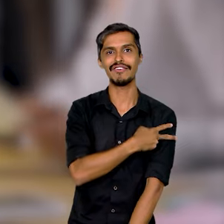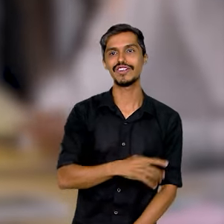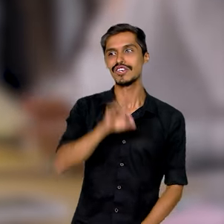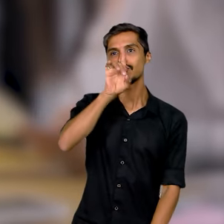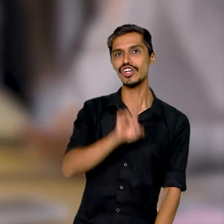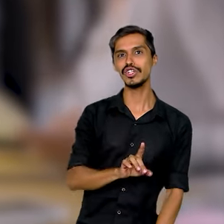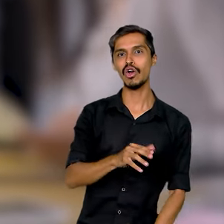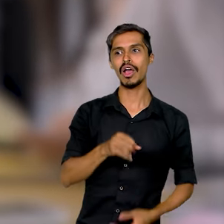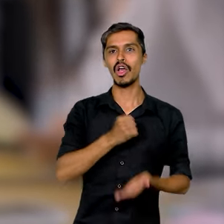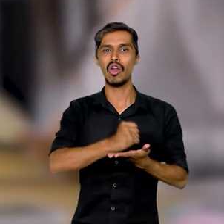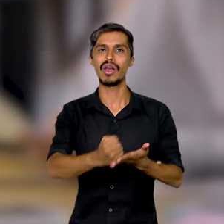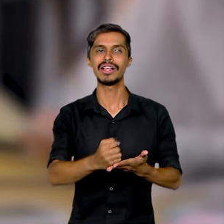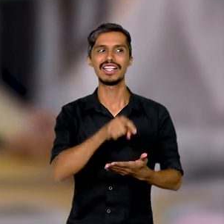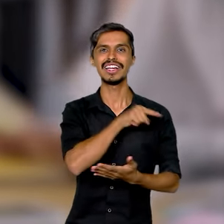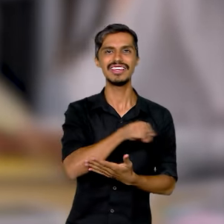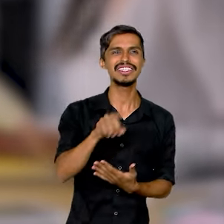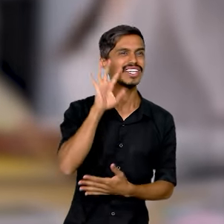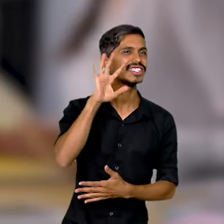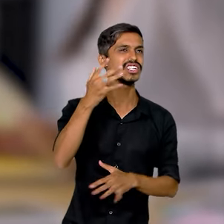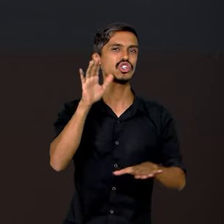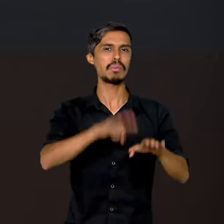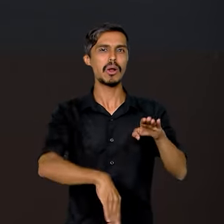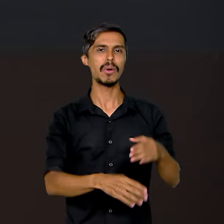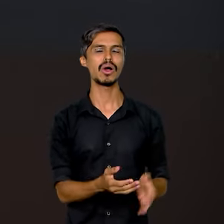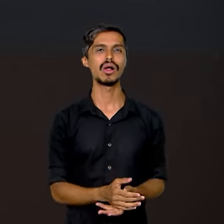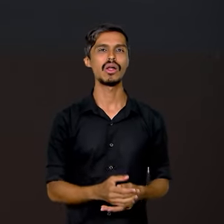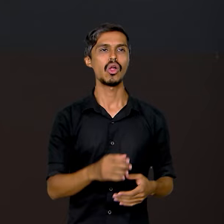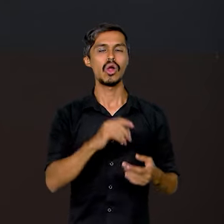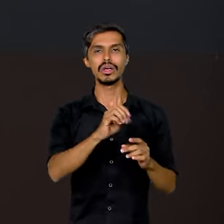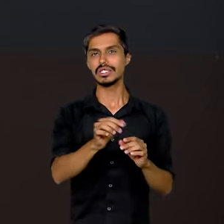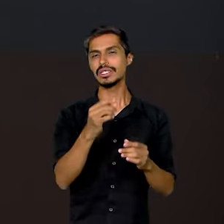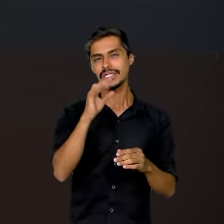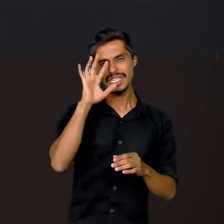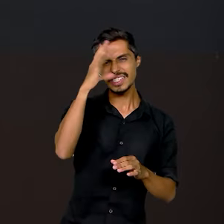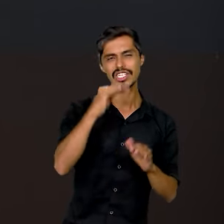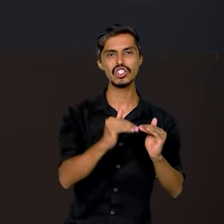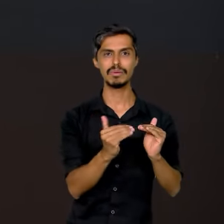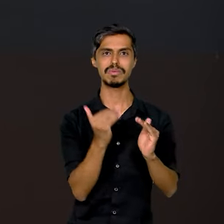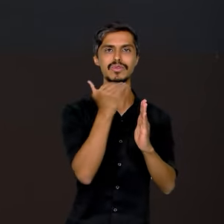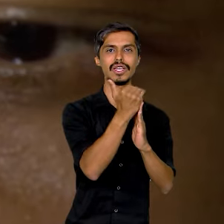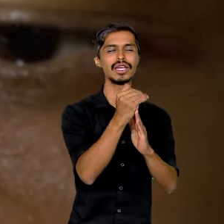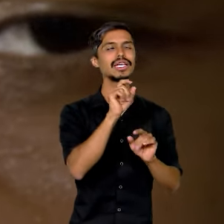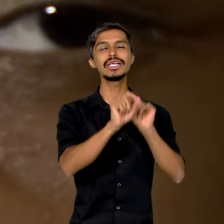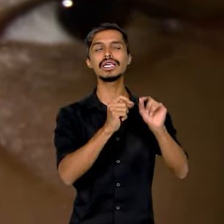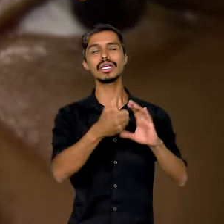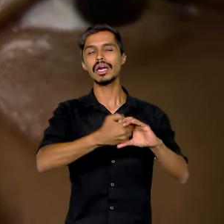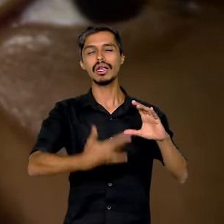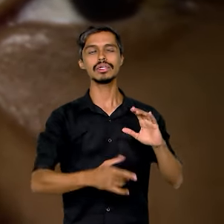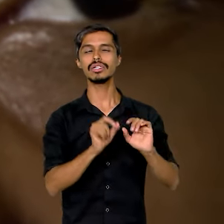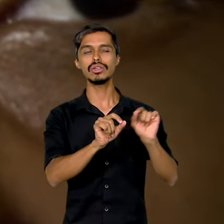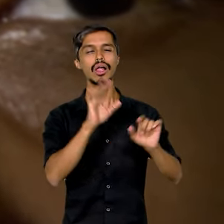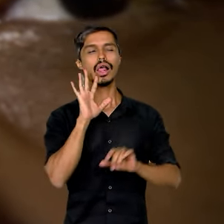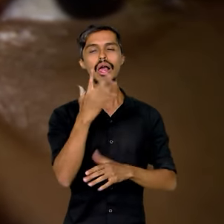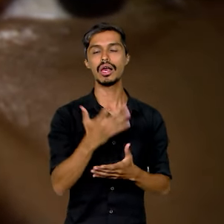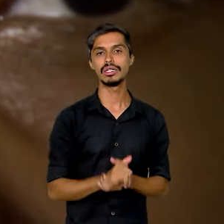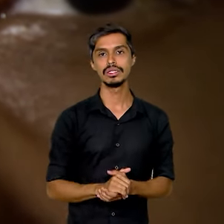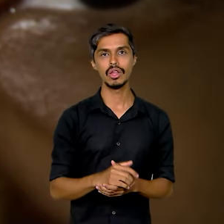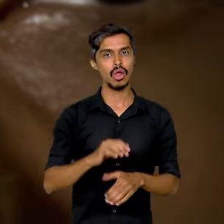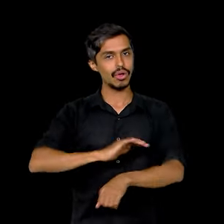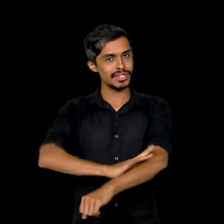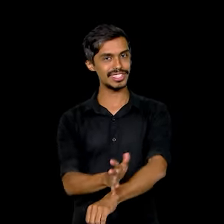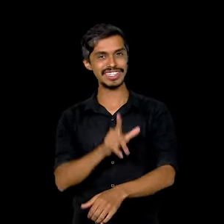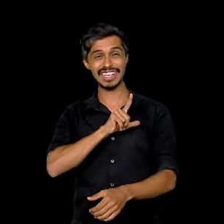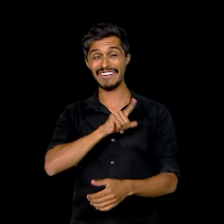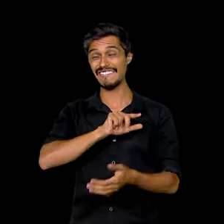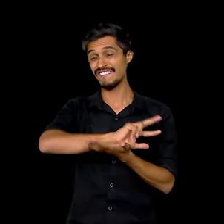de quem contrata, de quem decide uma promoção, quem define regras e critérios? O racismo tem muitas